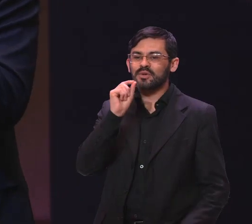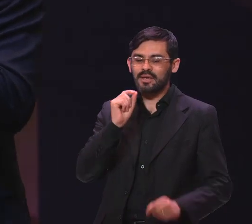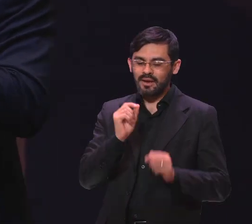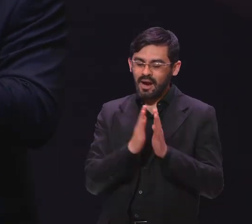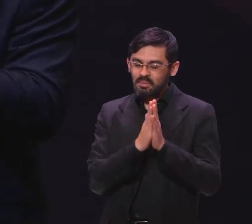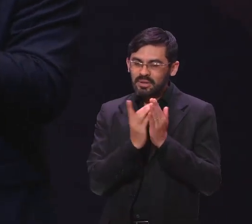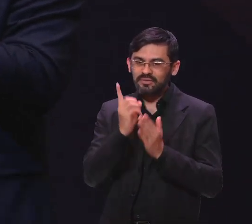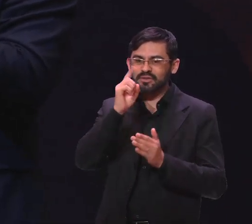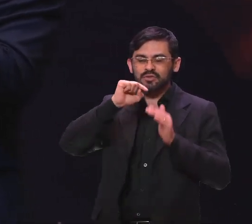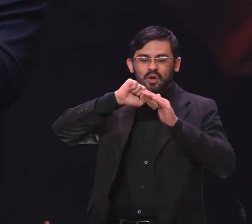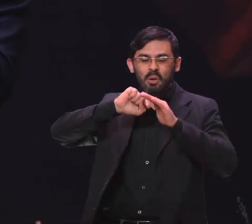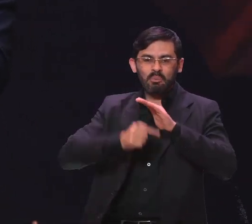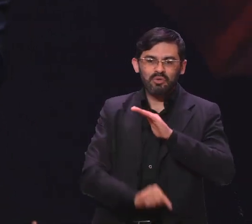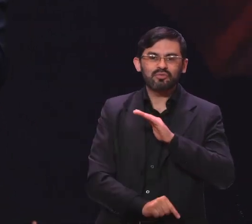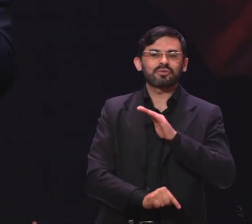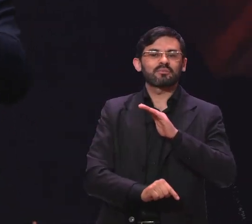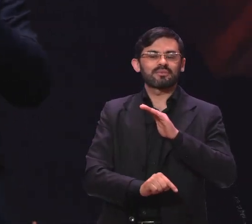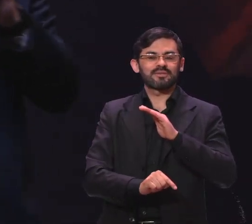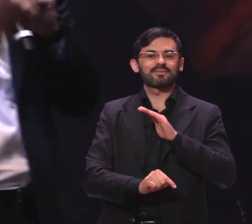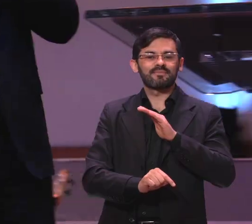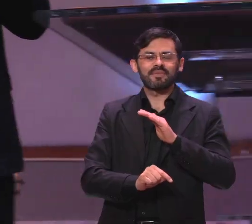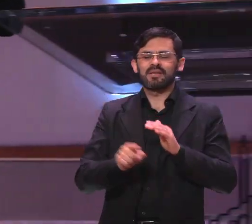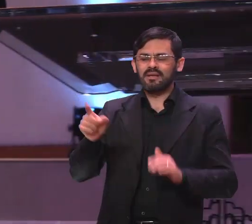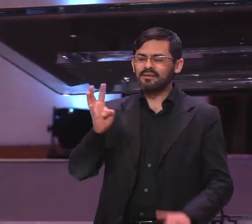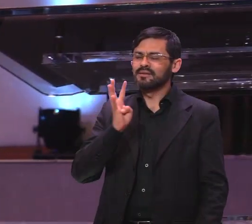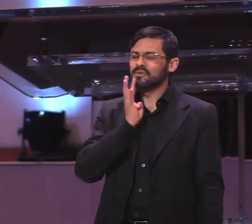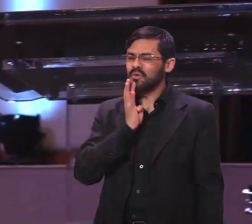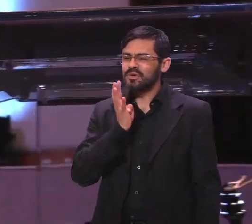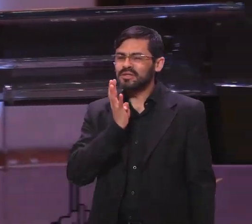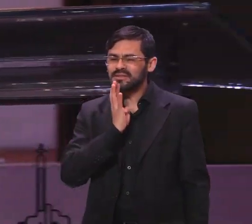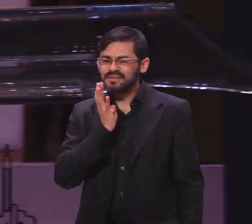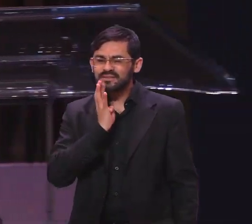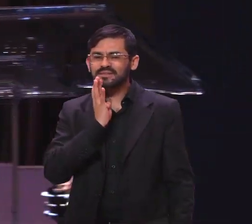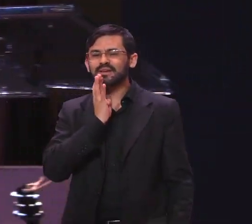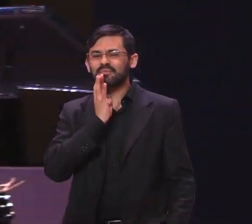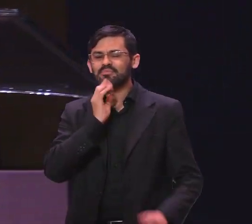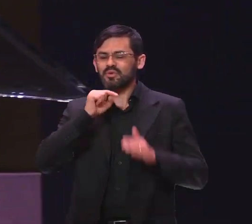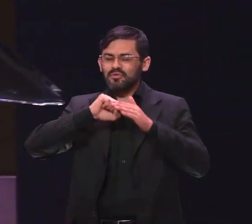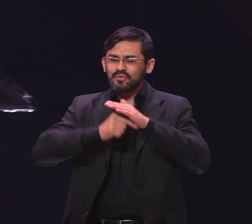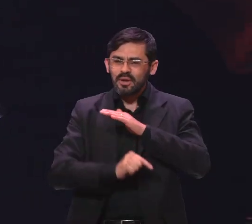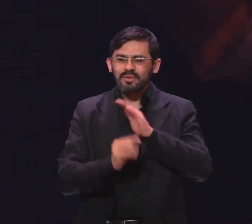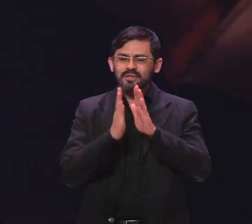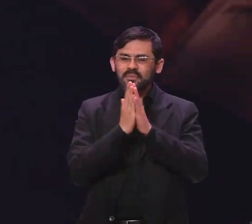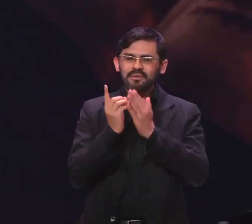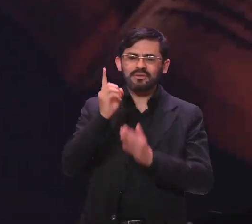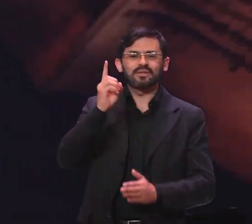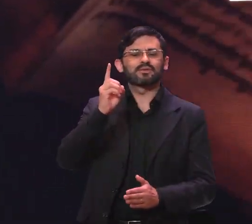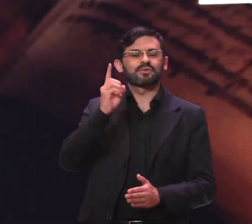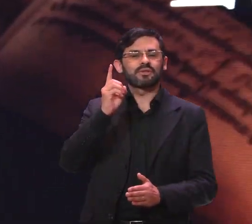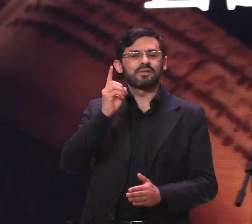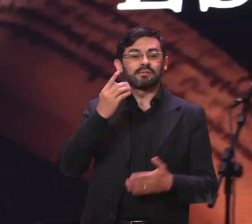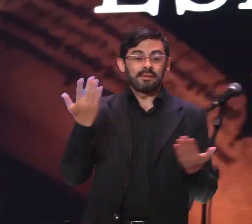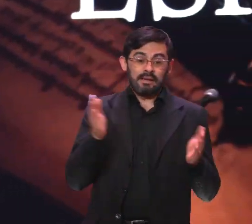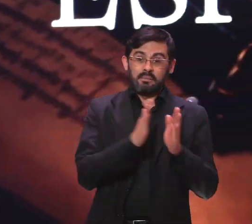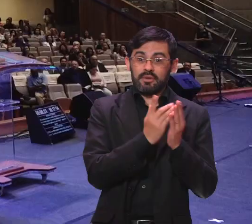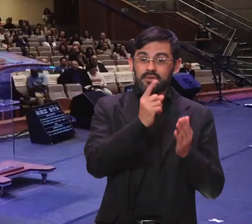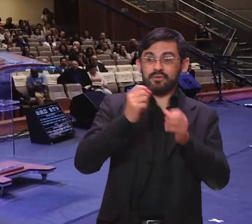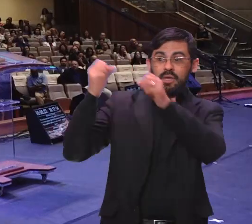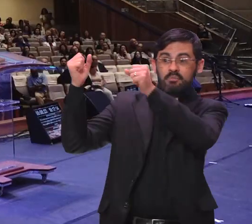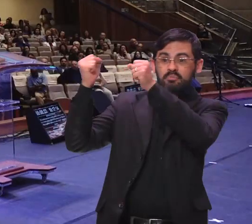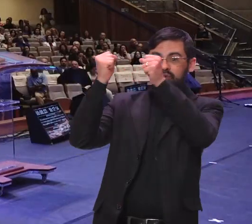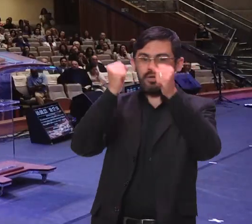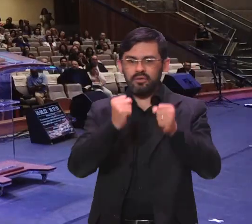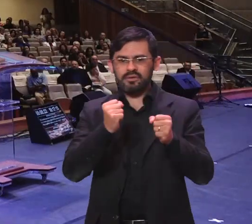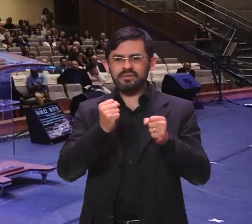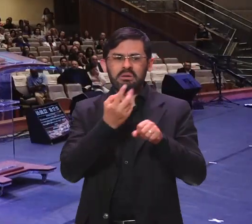espada desembanhada, a espada do Espírito. Essa palavra é poderosa, não se deixe enganar, não